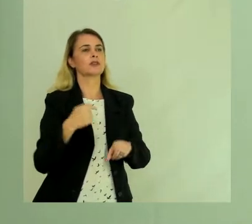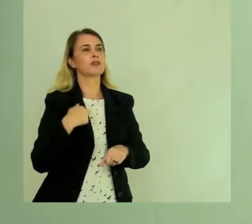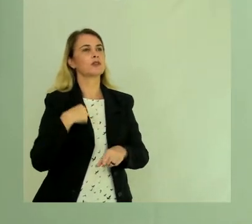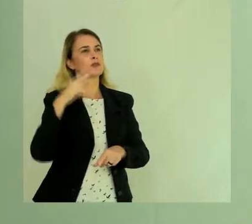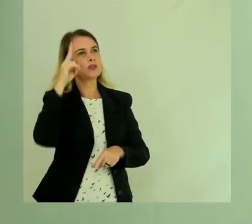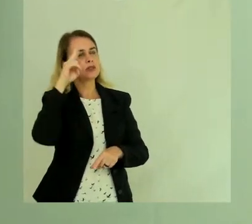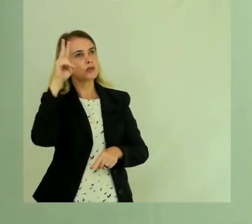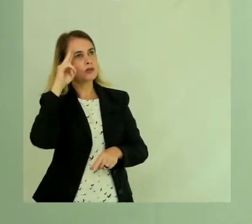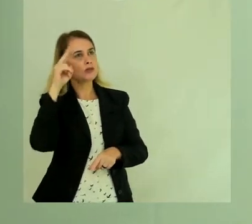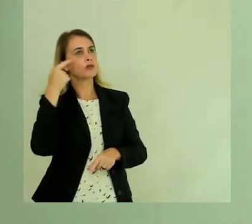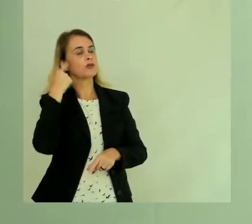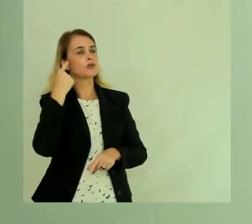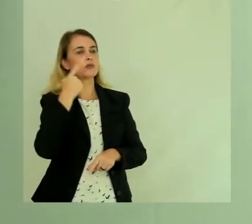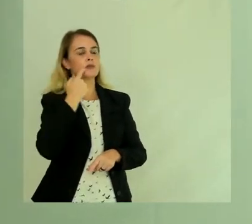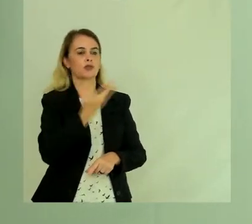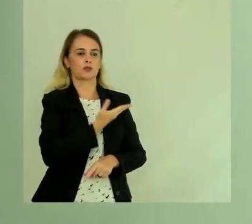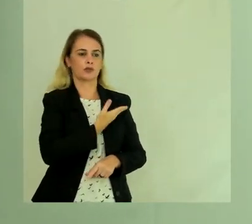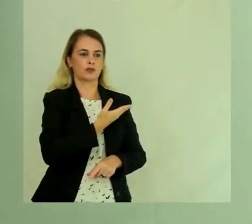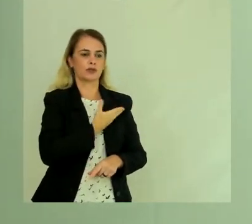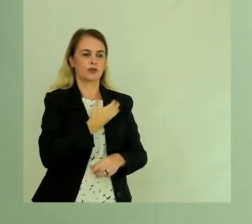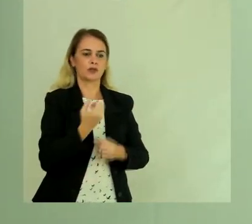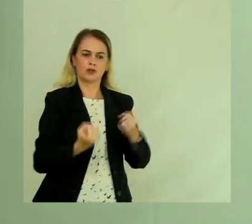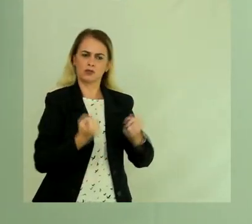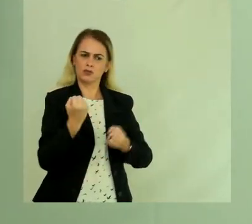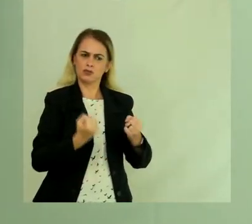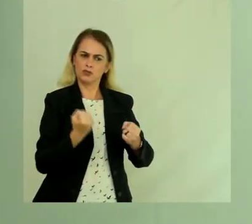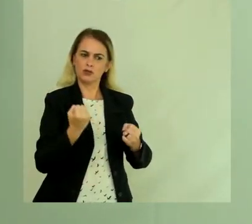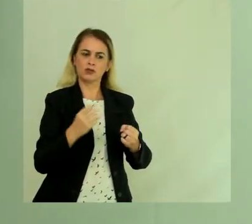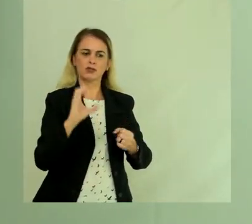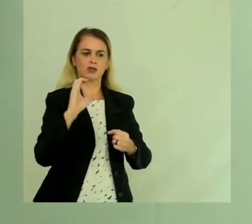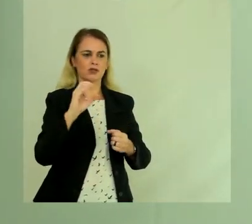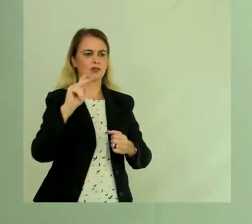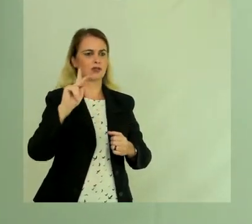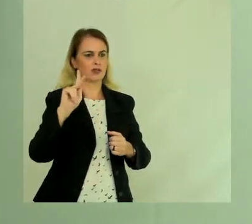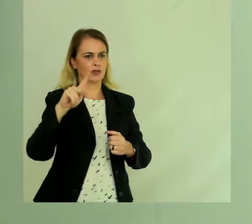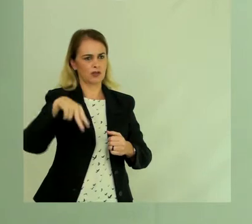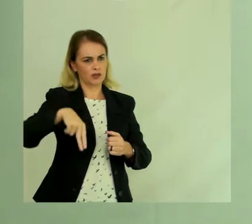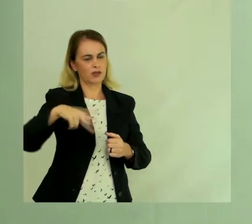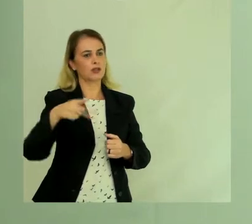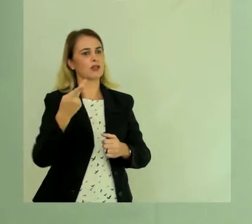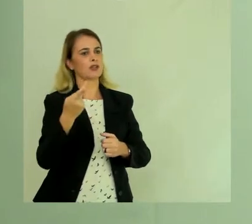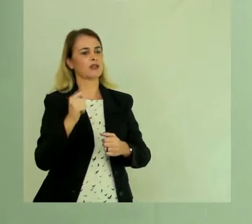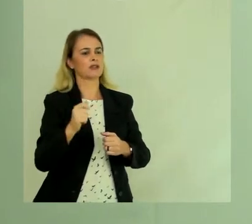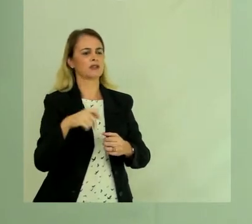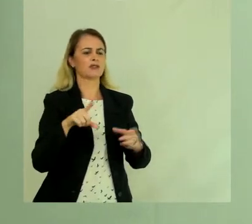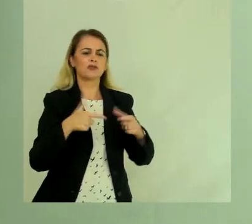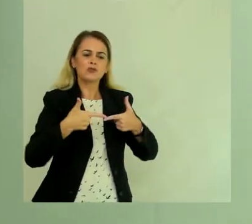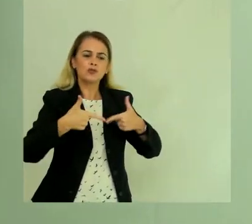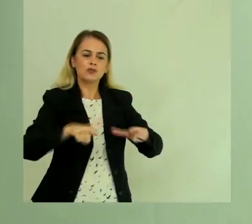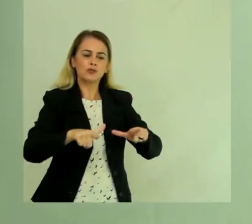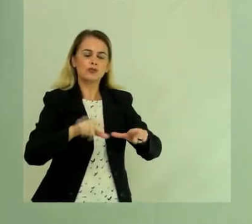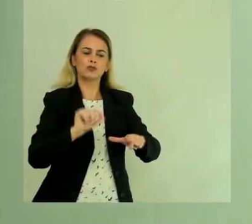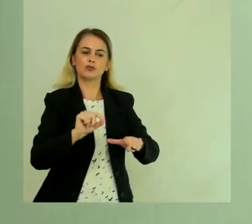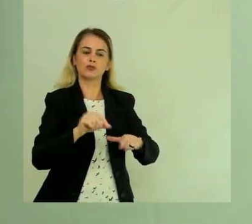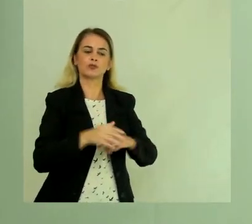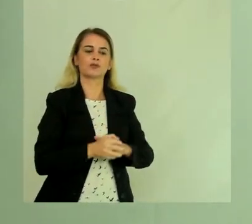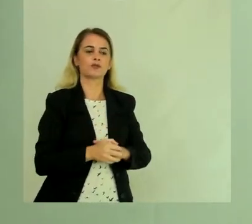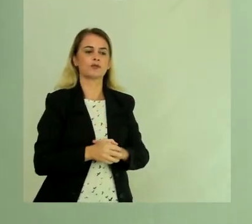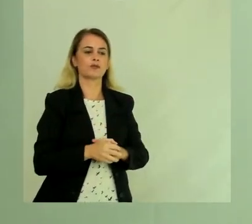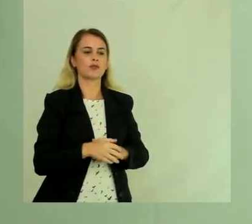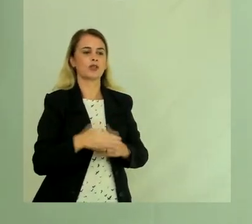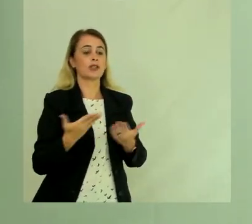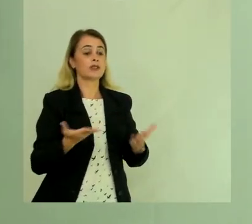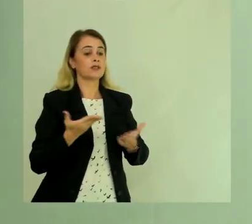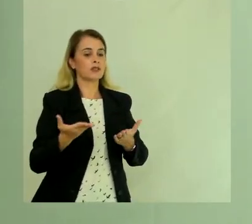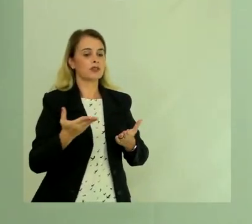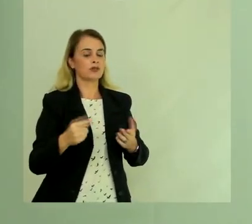amigo surdo. Ele é motorista, tirou carteira como qualquer outra pessoa, lutou muito para tirar essa CNH. E, de vez em